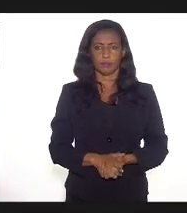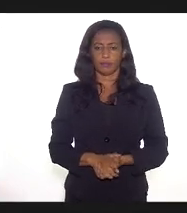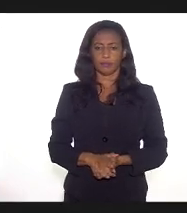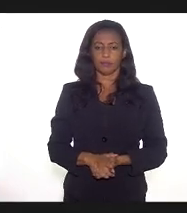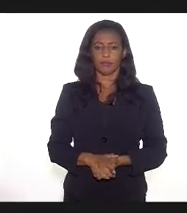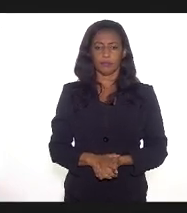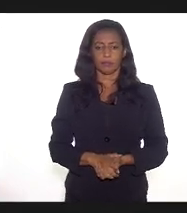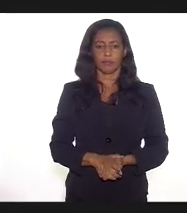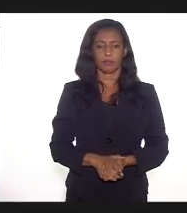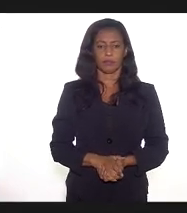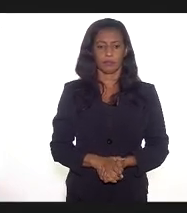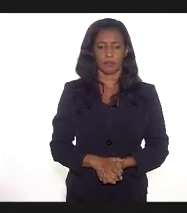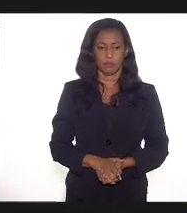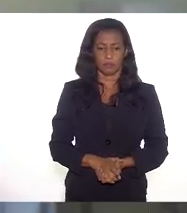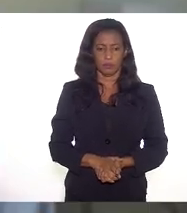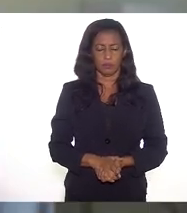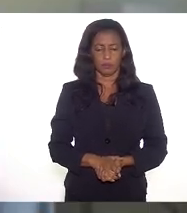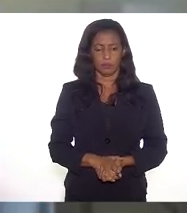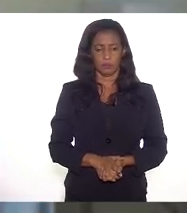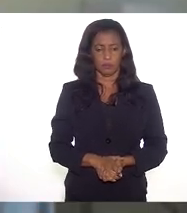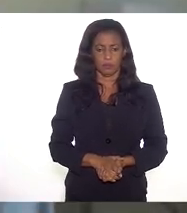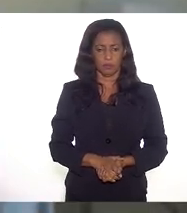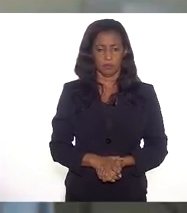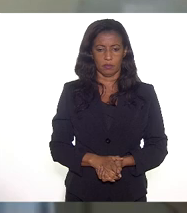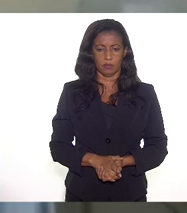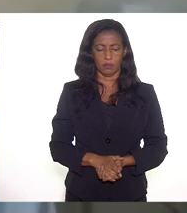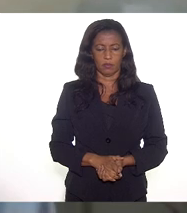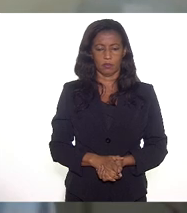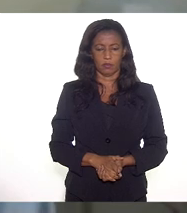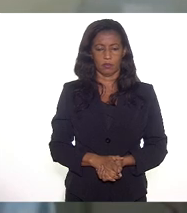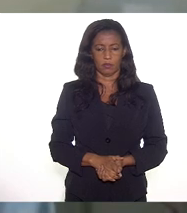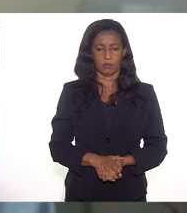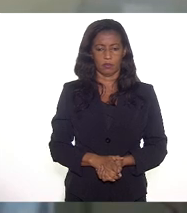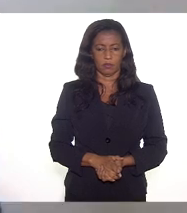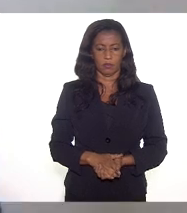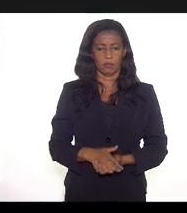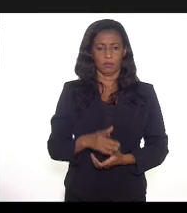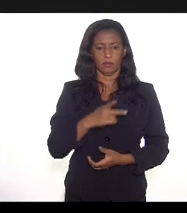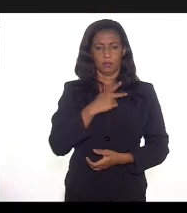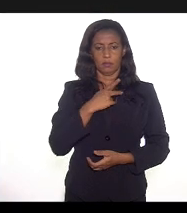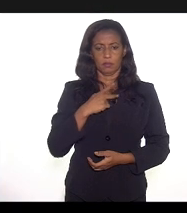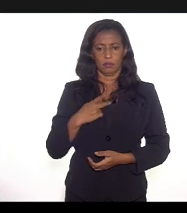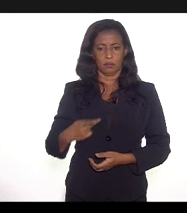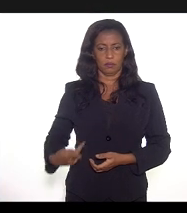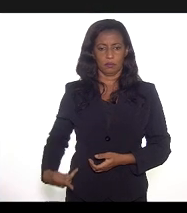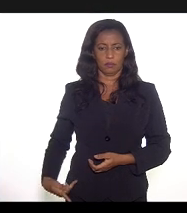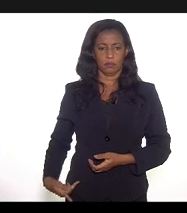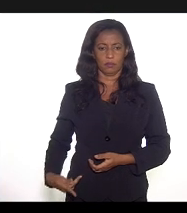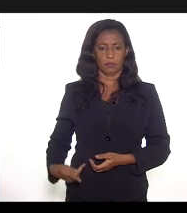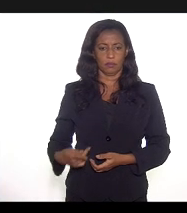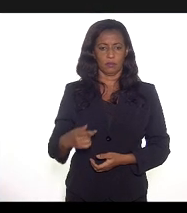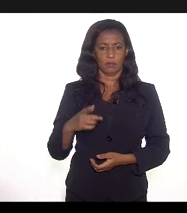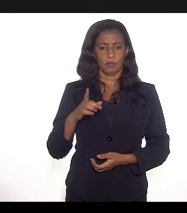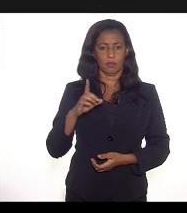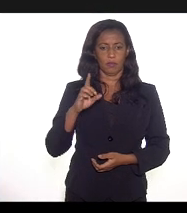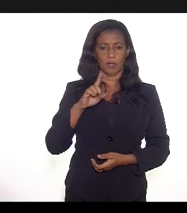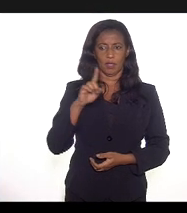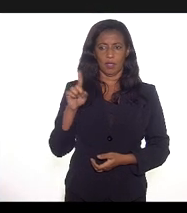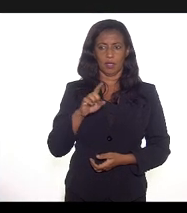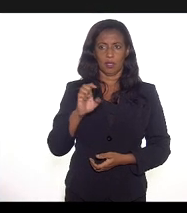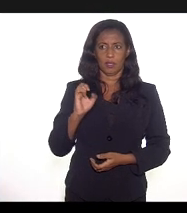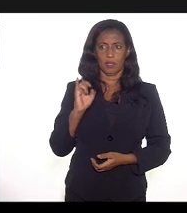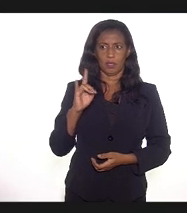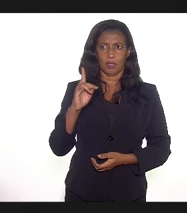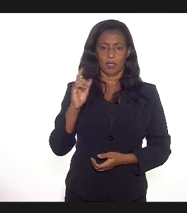Tá congelado, congelou. Presidente. Ok. Deputado Azeidan. Eu quero até parabenizar aí o deputado